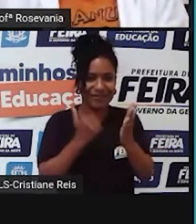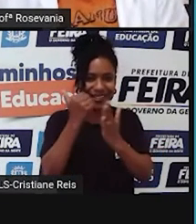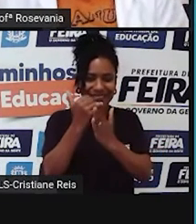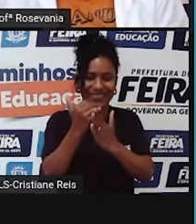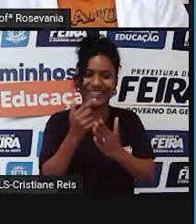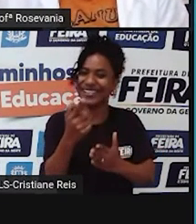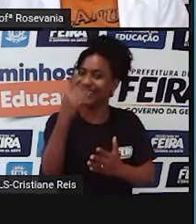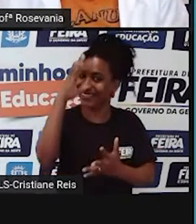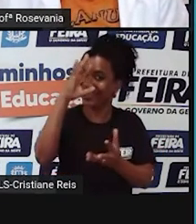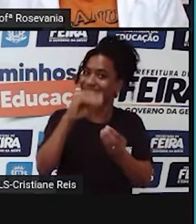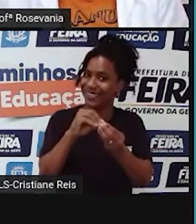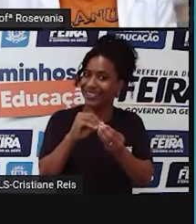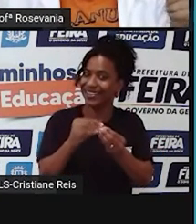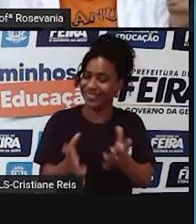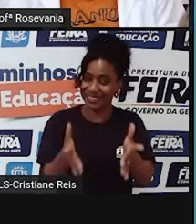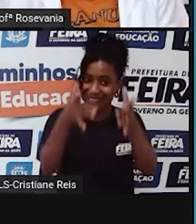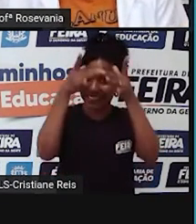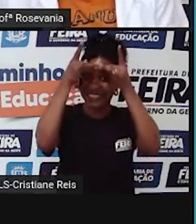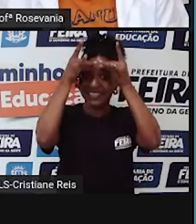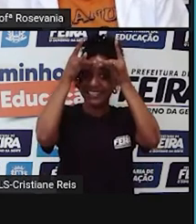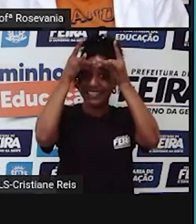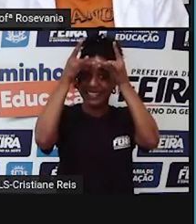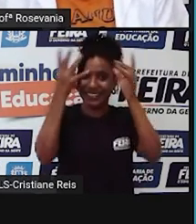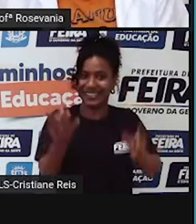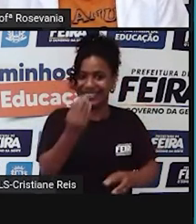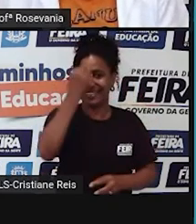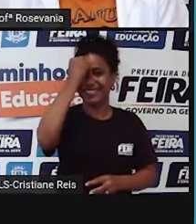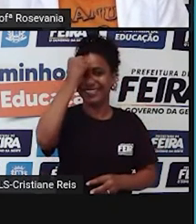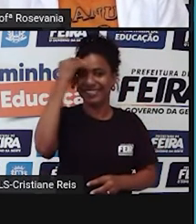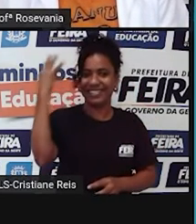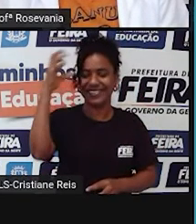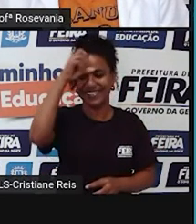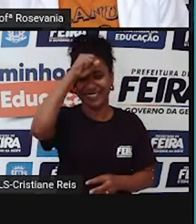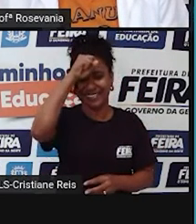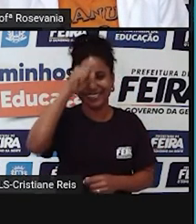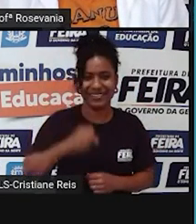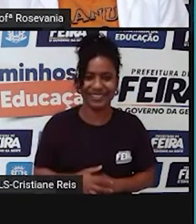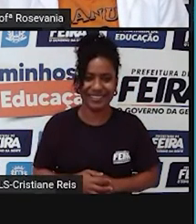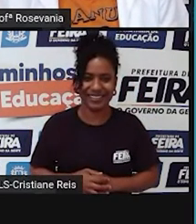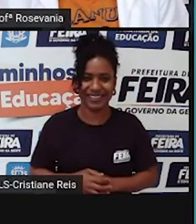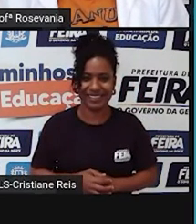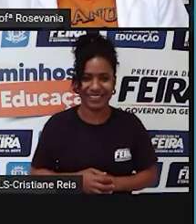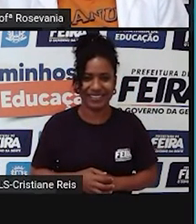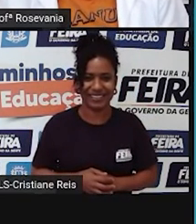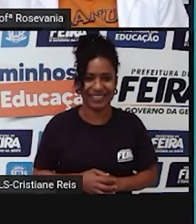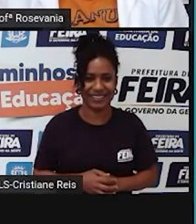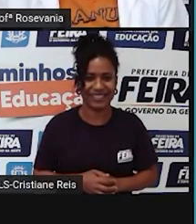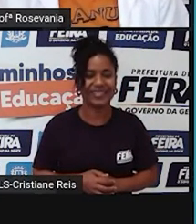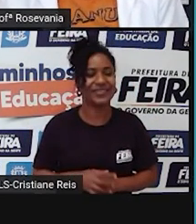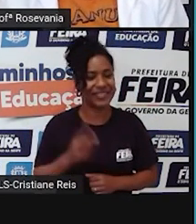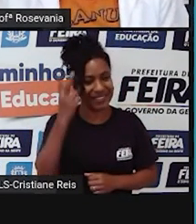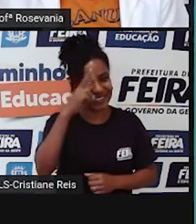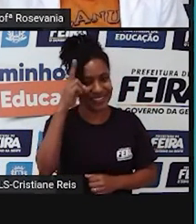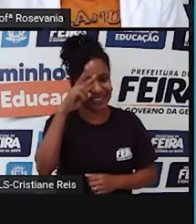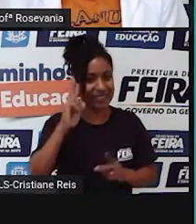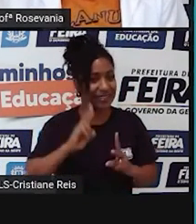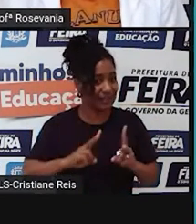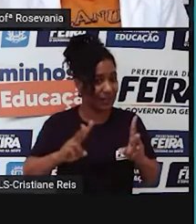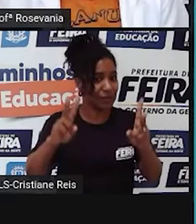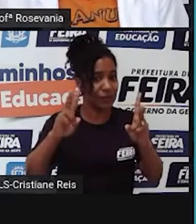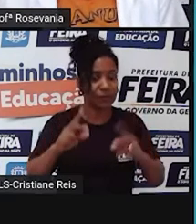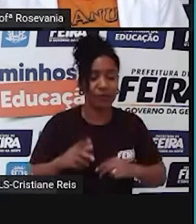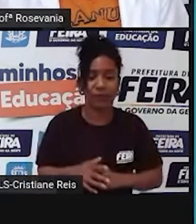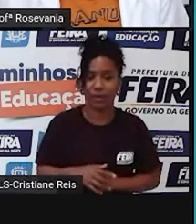Espero que isso tenha ficado aí grudadinho na sua mente, que não saia, né? Nunca mais, você fica lá o tempo todo lembrando. Ah, esse aqui é